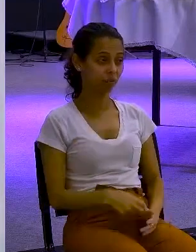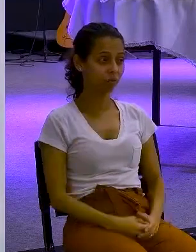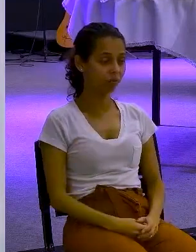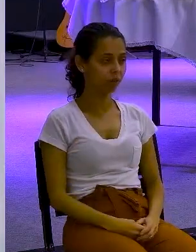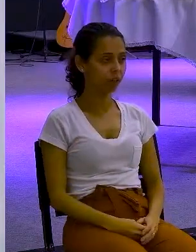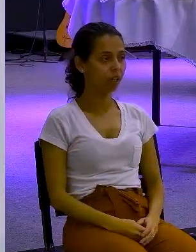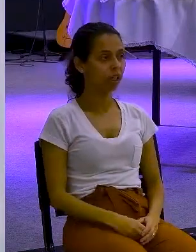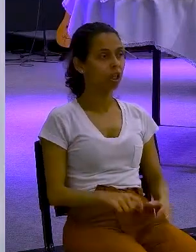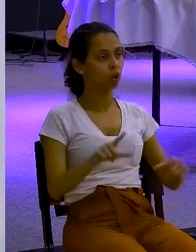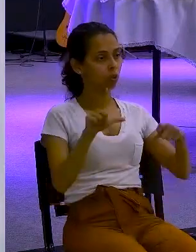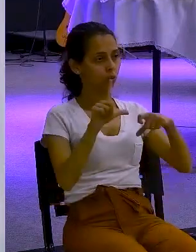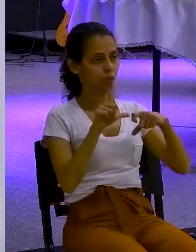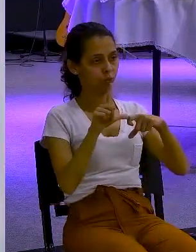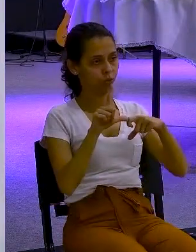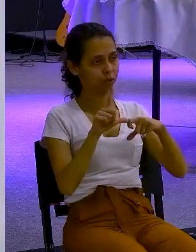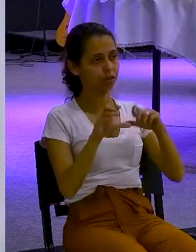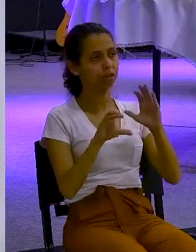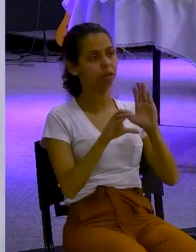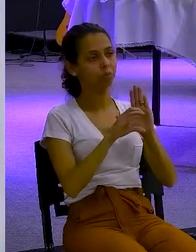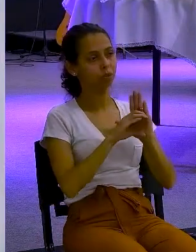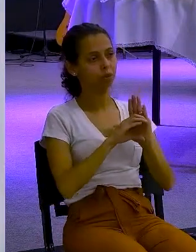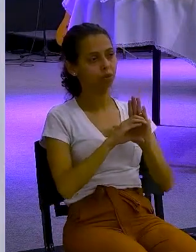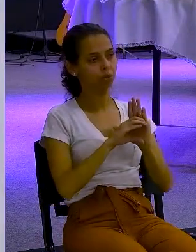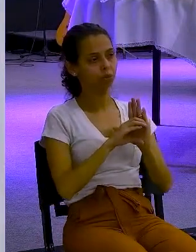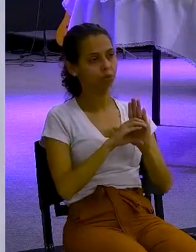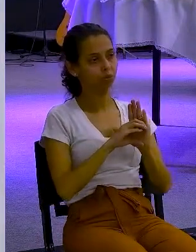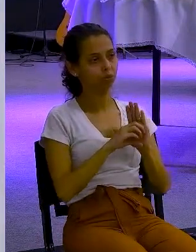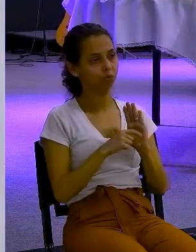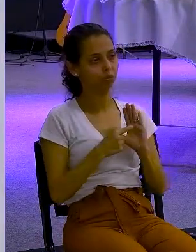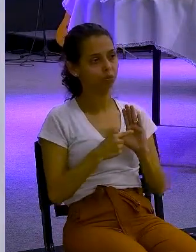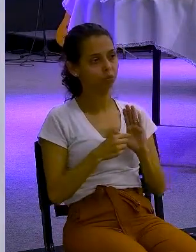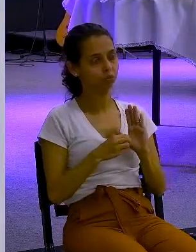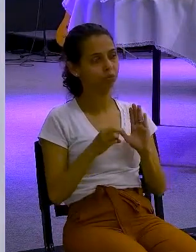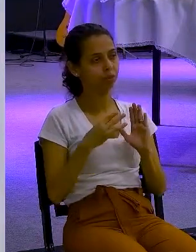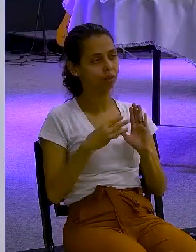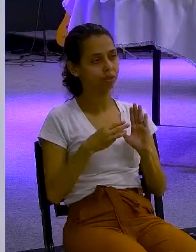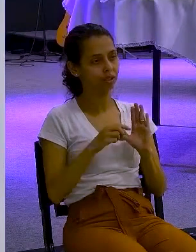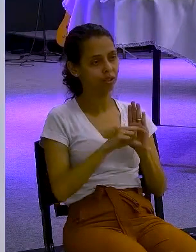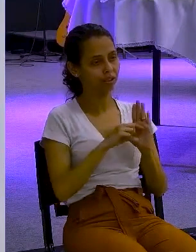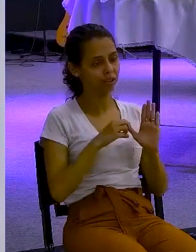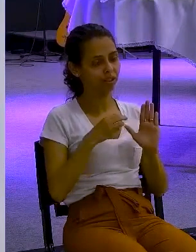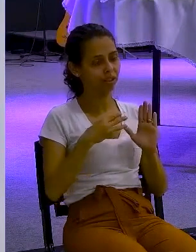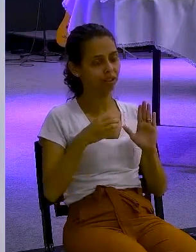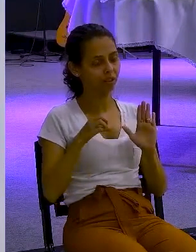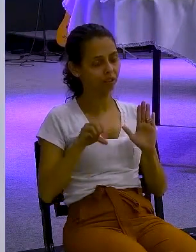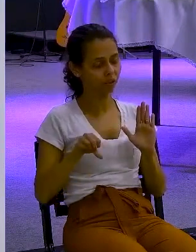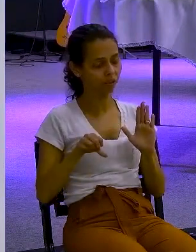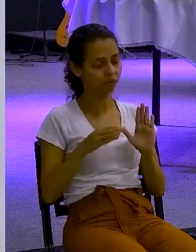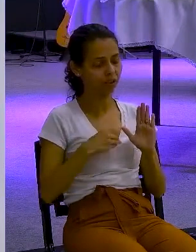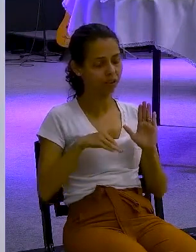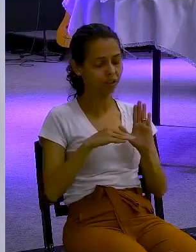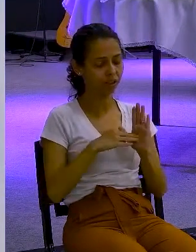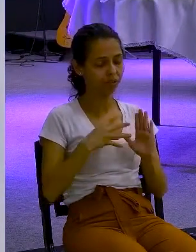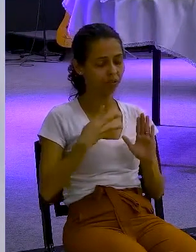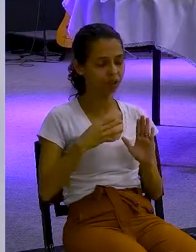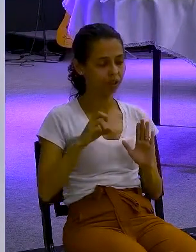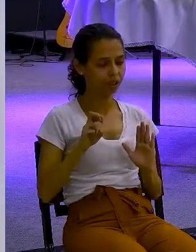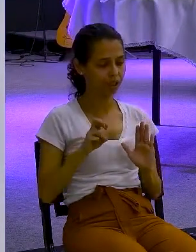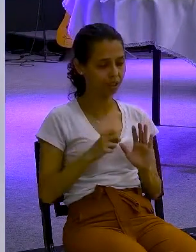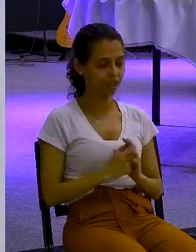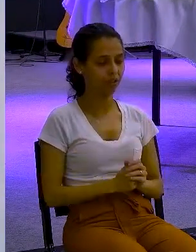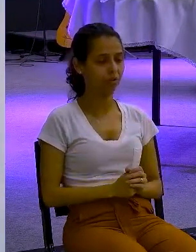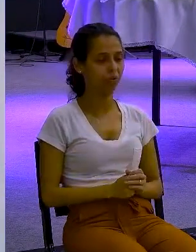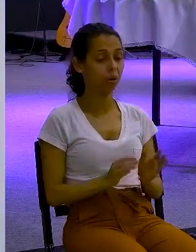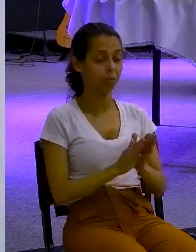Evangelho de Lucas, capítulo 1, verso 39 ao verso 45, assim diz